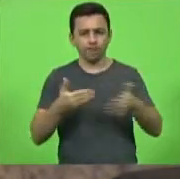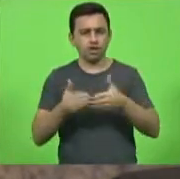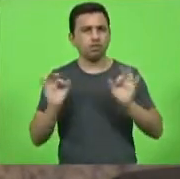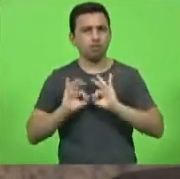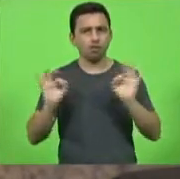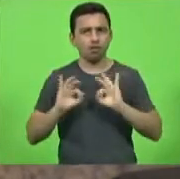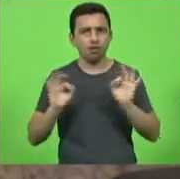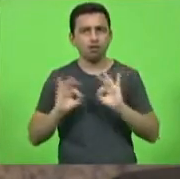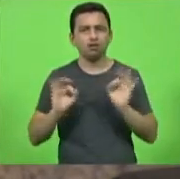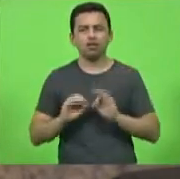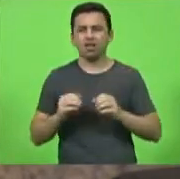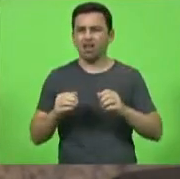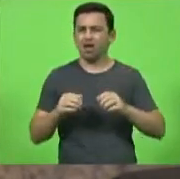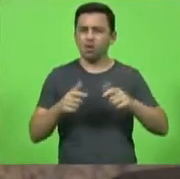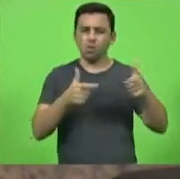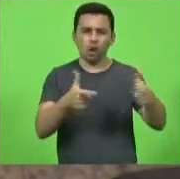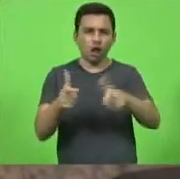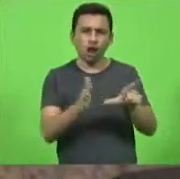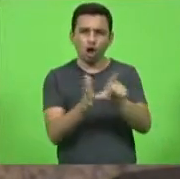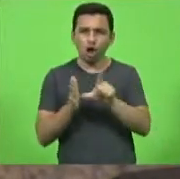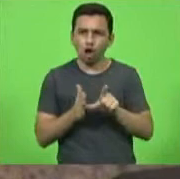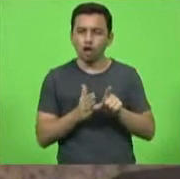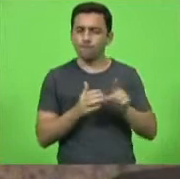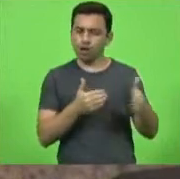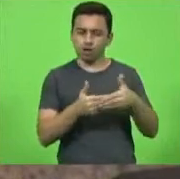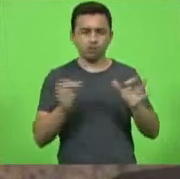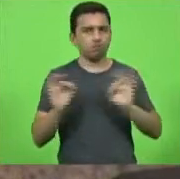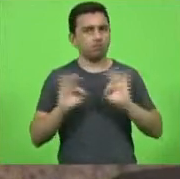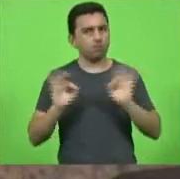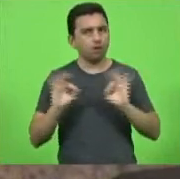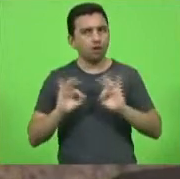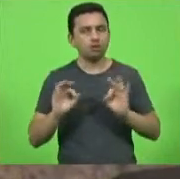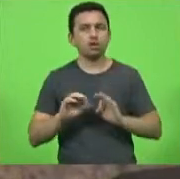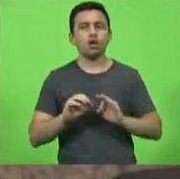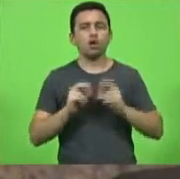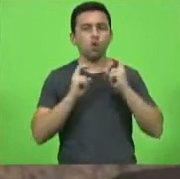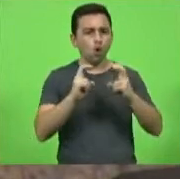fechar o pequeno comércio, que nós não devemos fechar o transporte